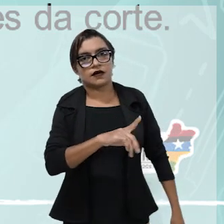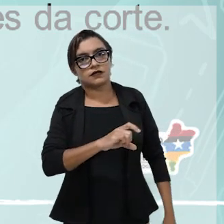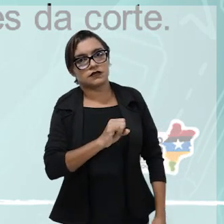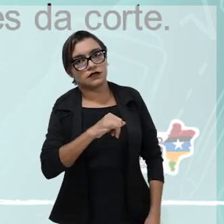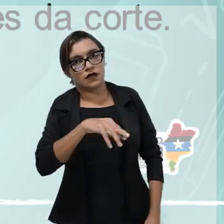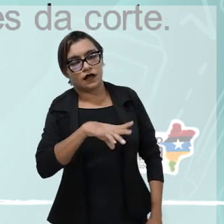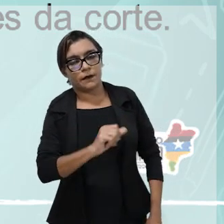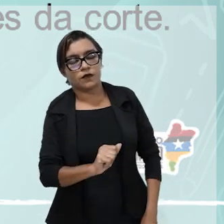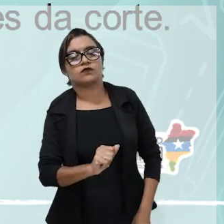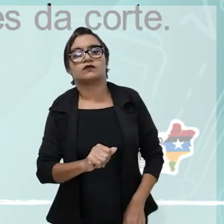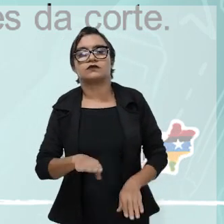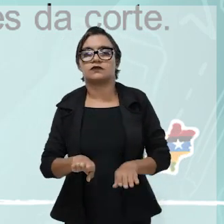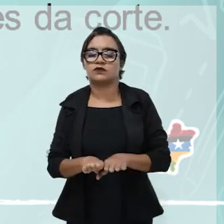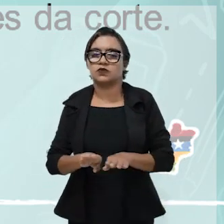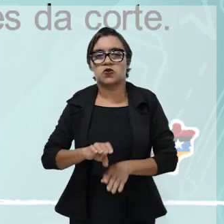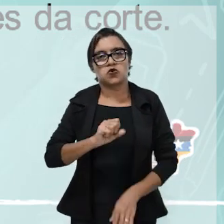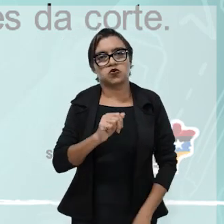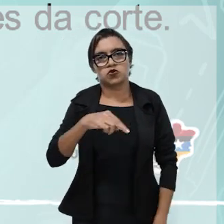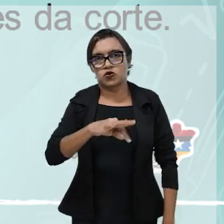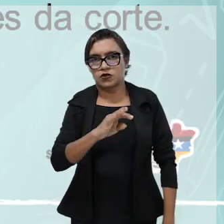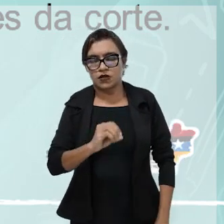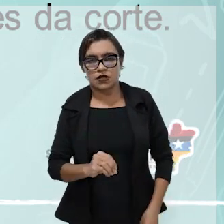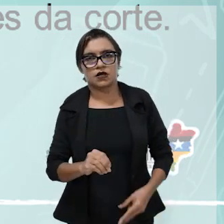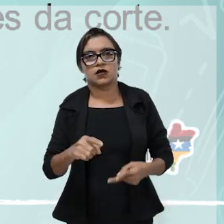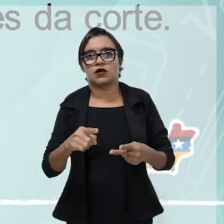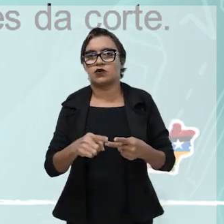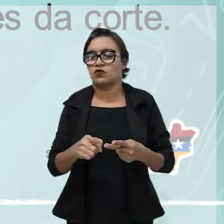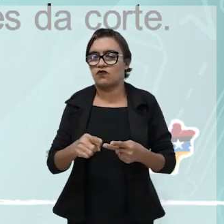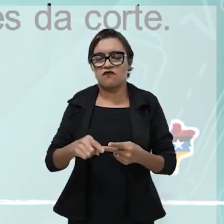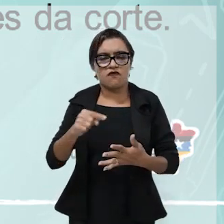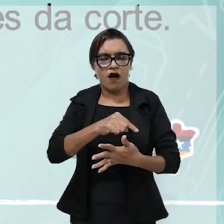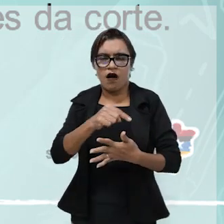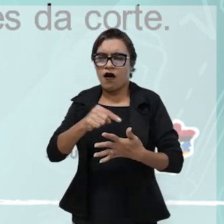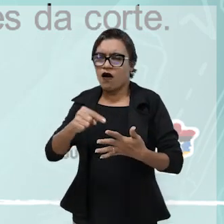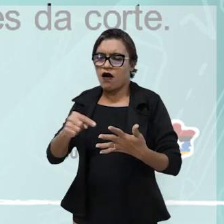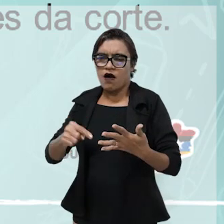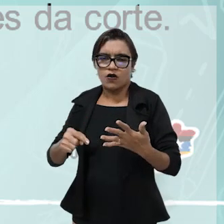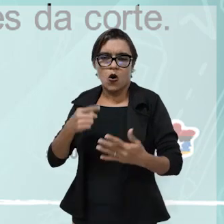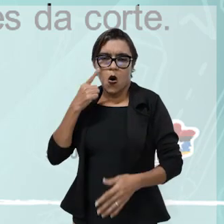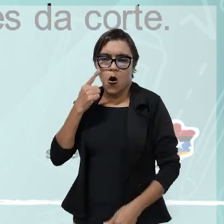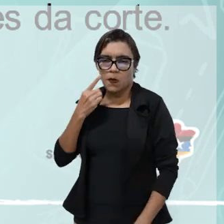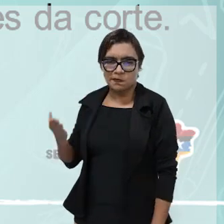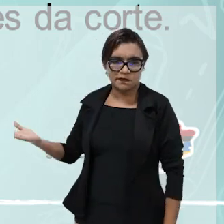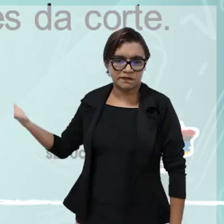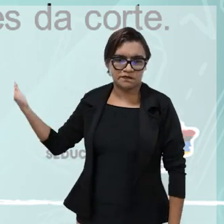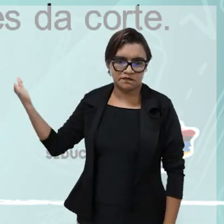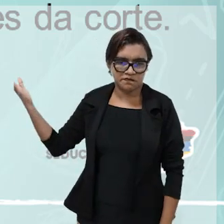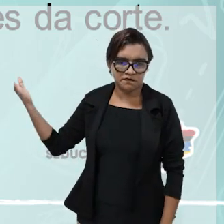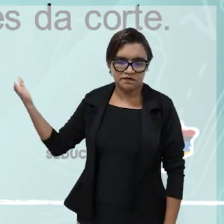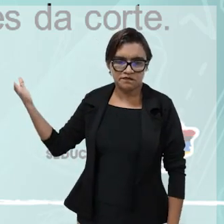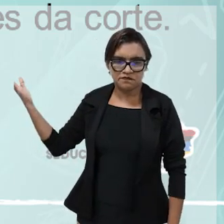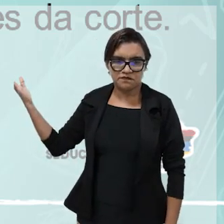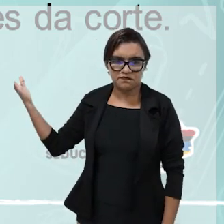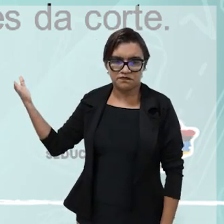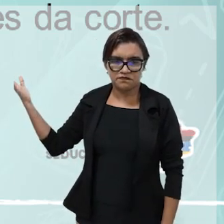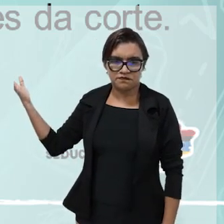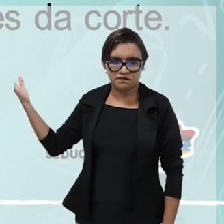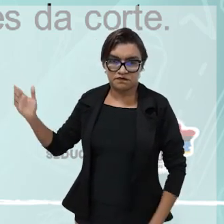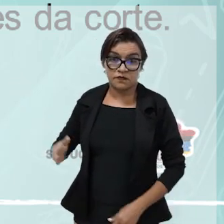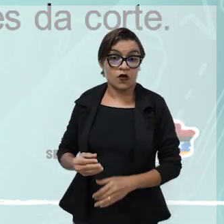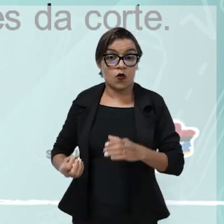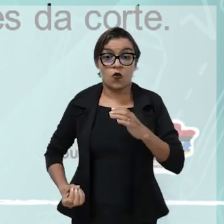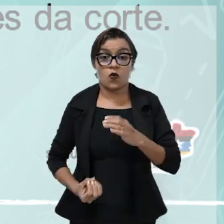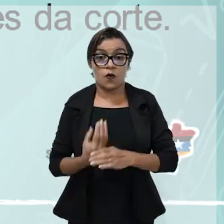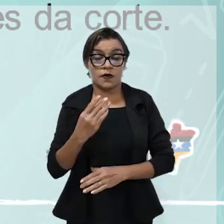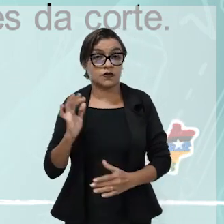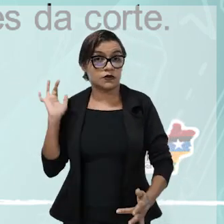soneto, o terceto, a epístola, a elegia, a ode, a écloga, a comédia clássica, dá início